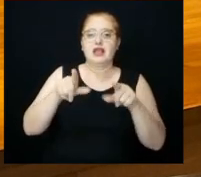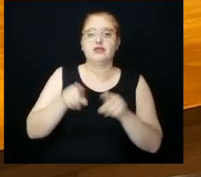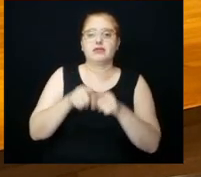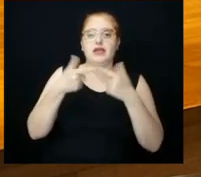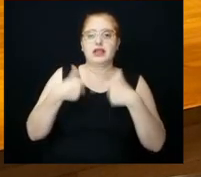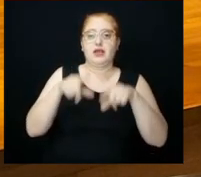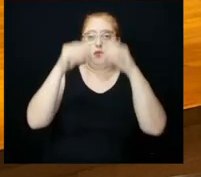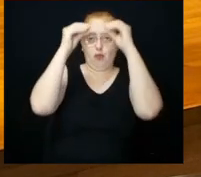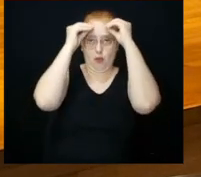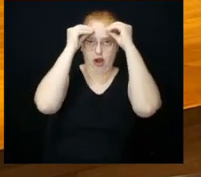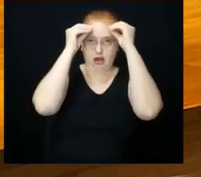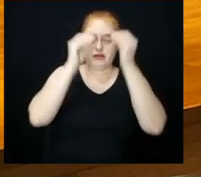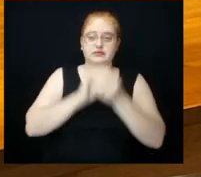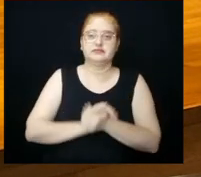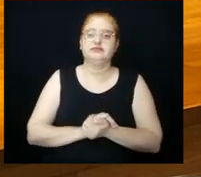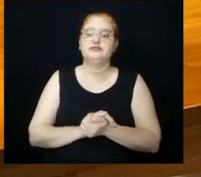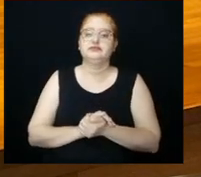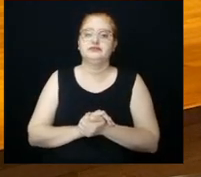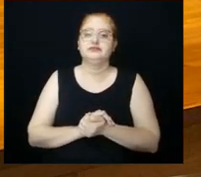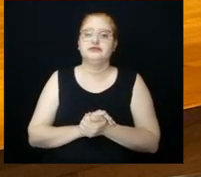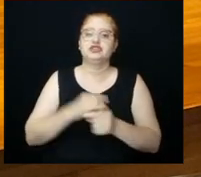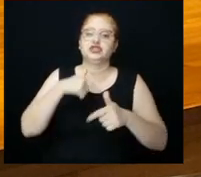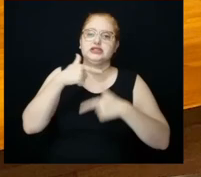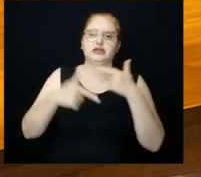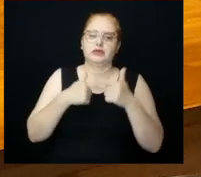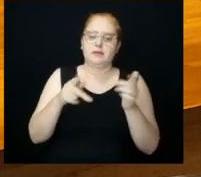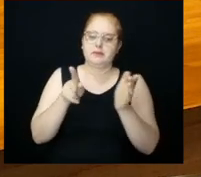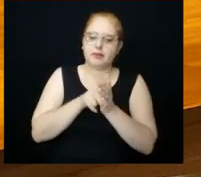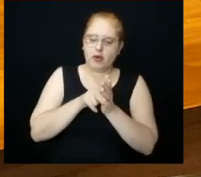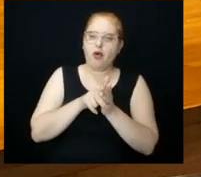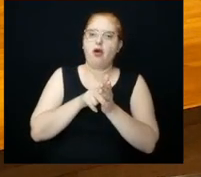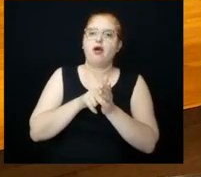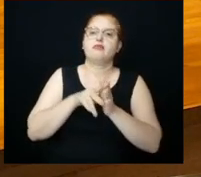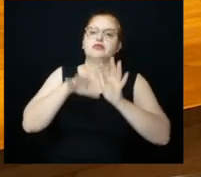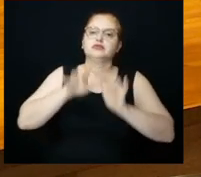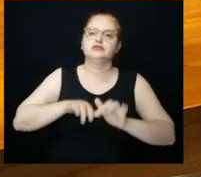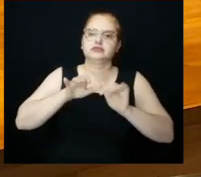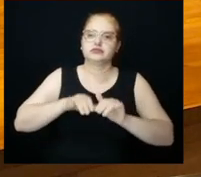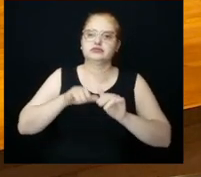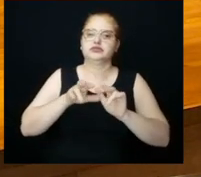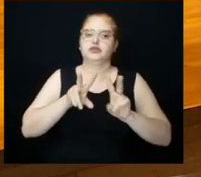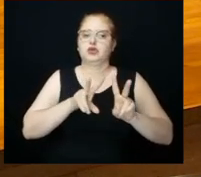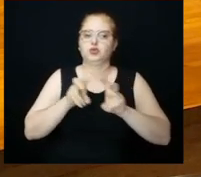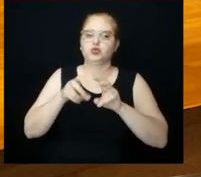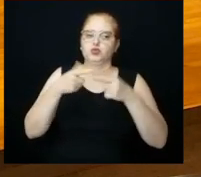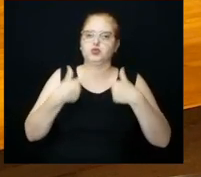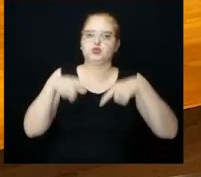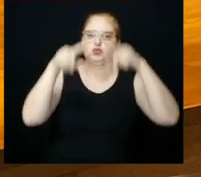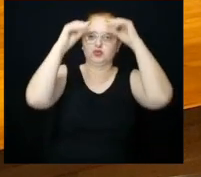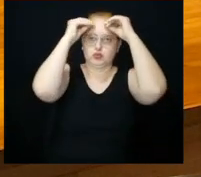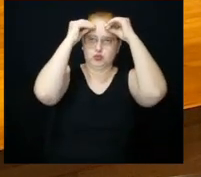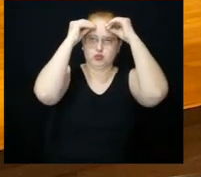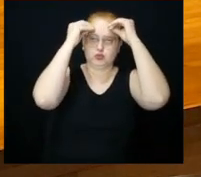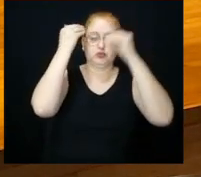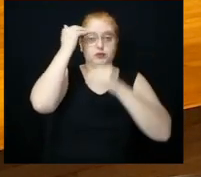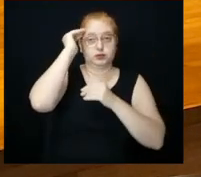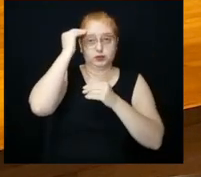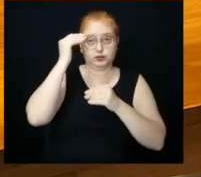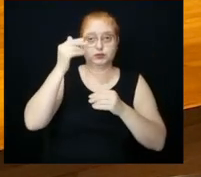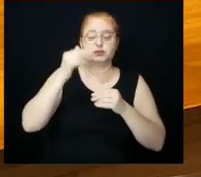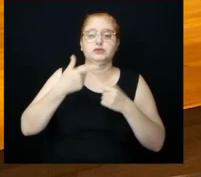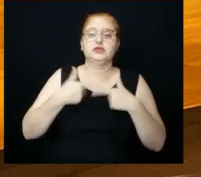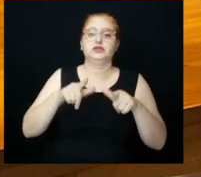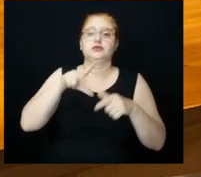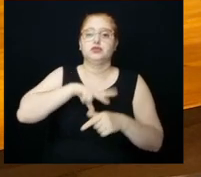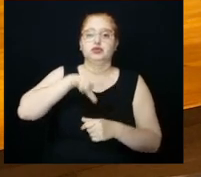né, de retrabalhar nas suas obras a questão da linguagem. Ele entende que a língua portuguesa